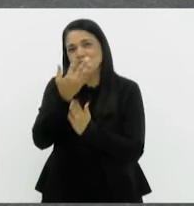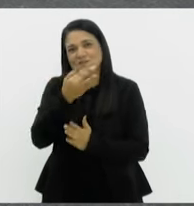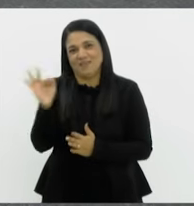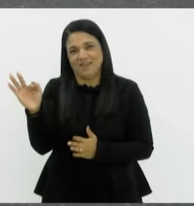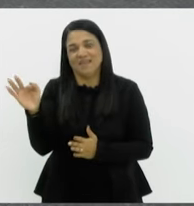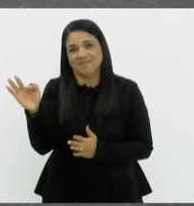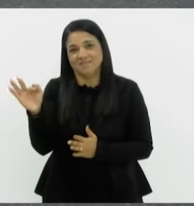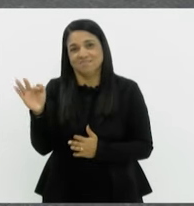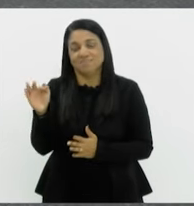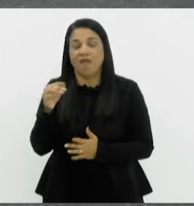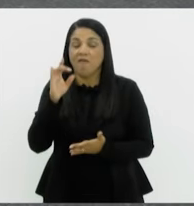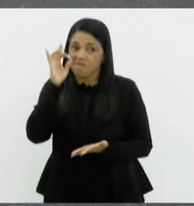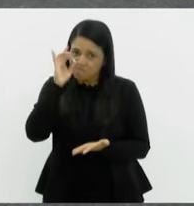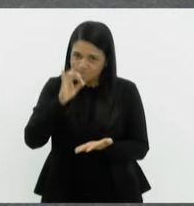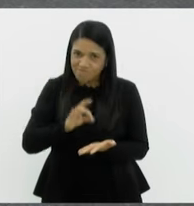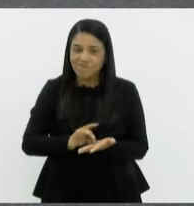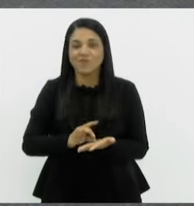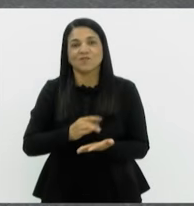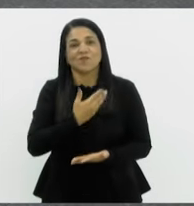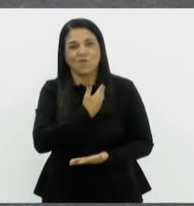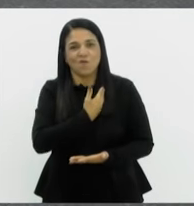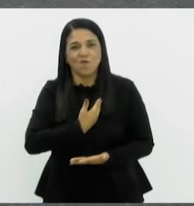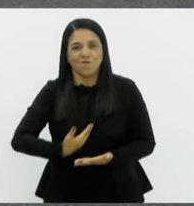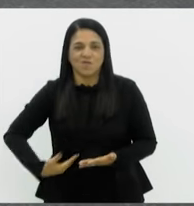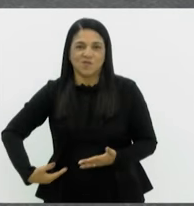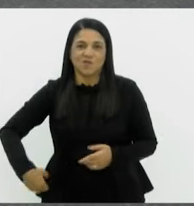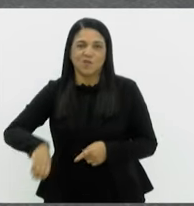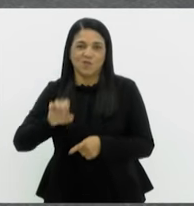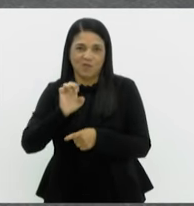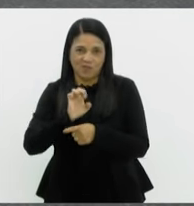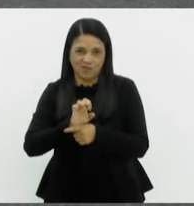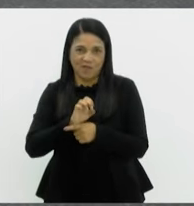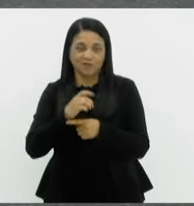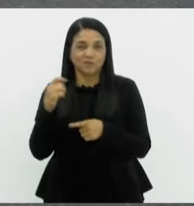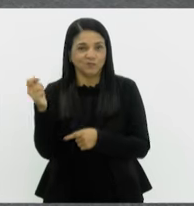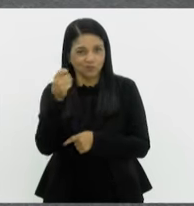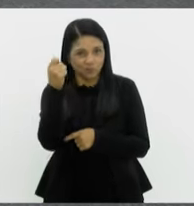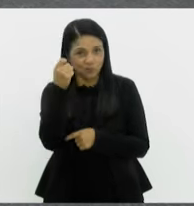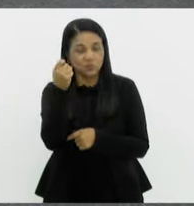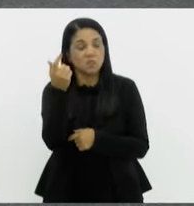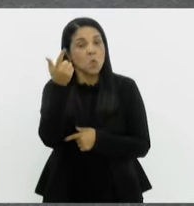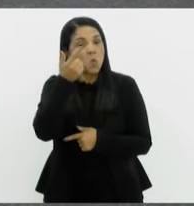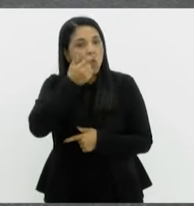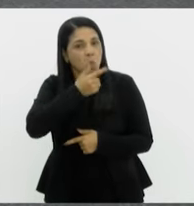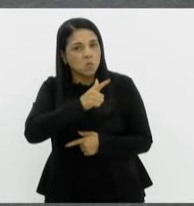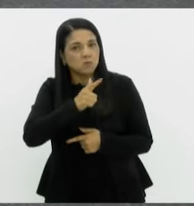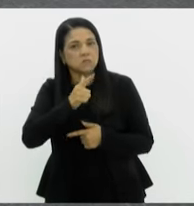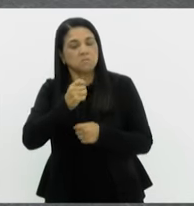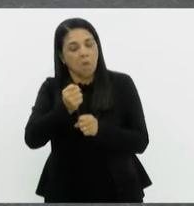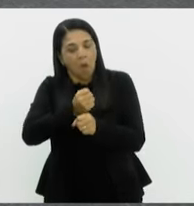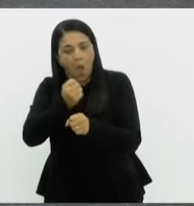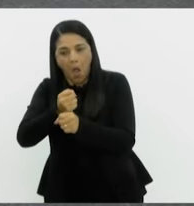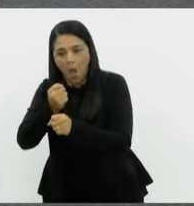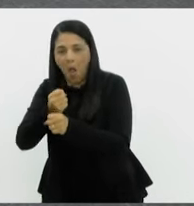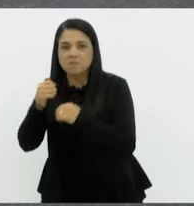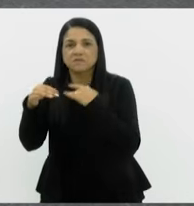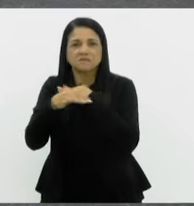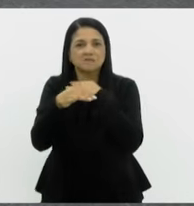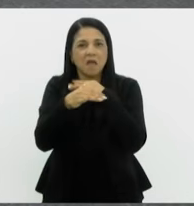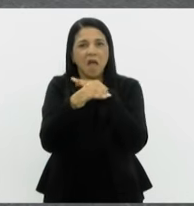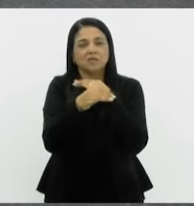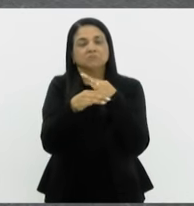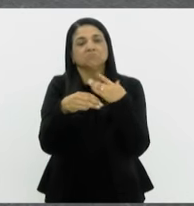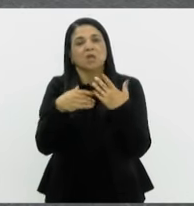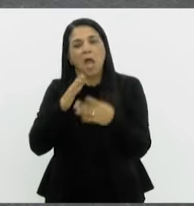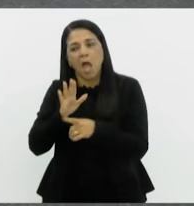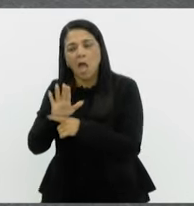Aí sim, o governador poderia ter a possibilidade de poder reconstruir toda a cidade, ajudando toda a